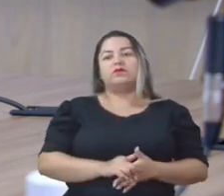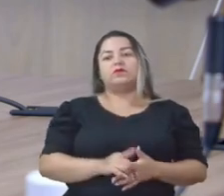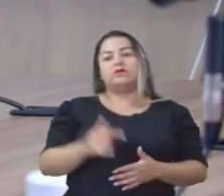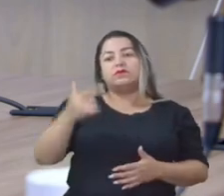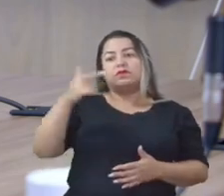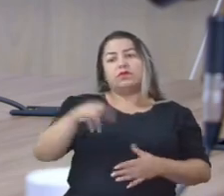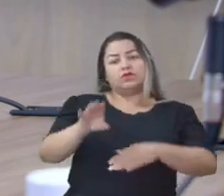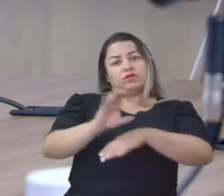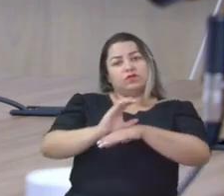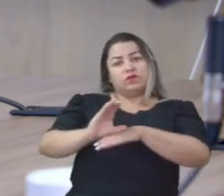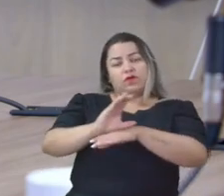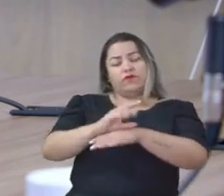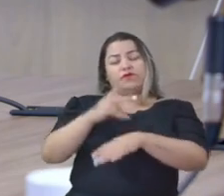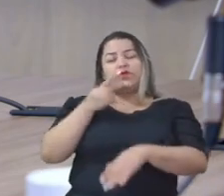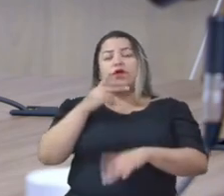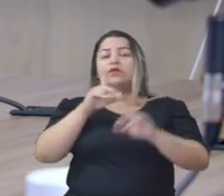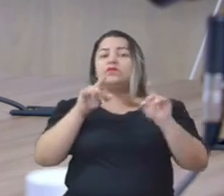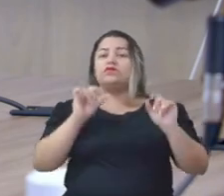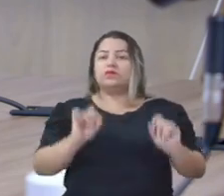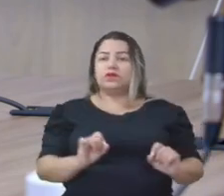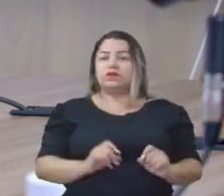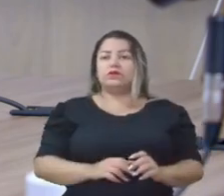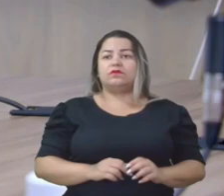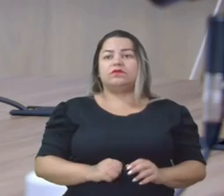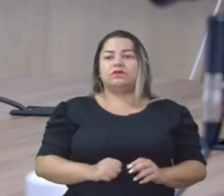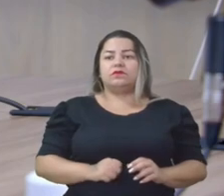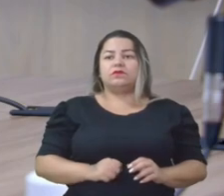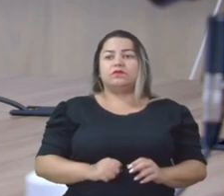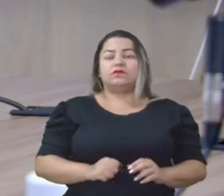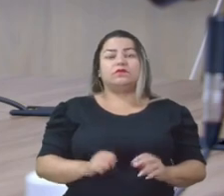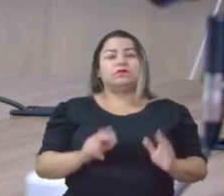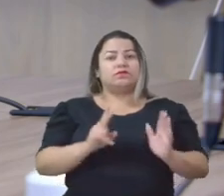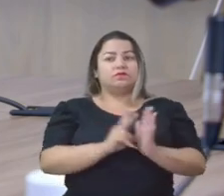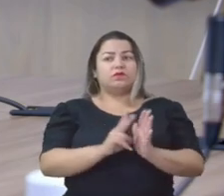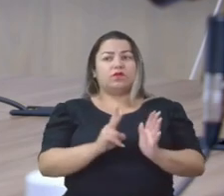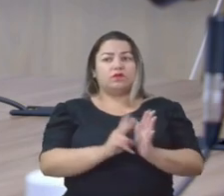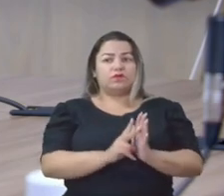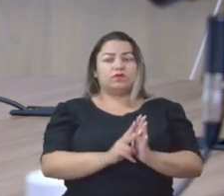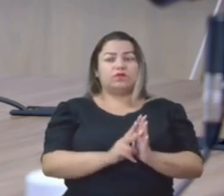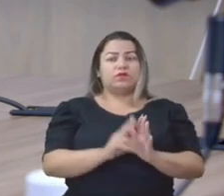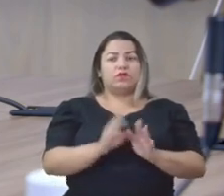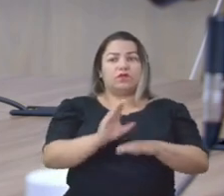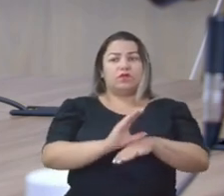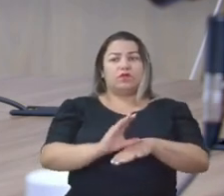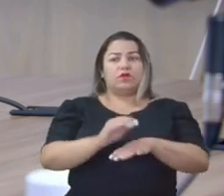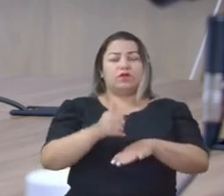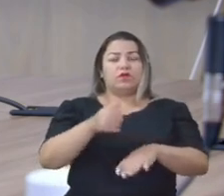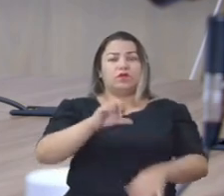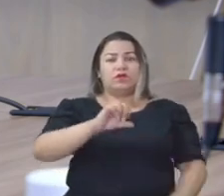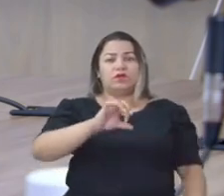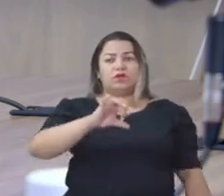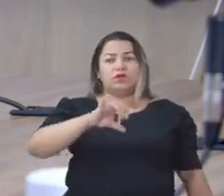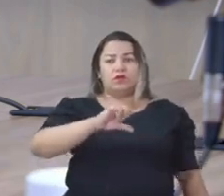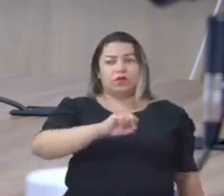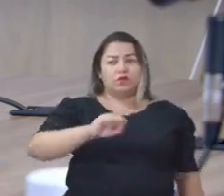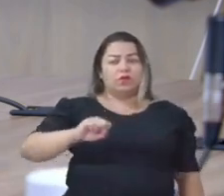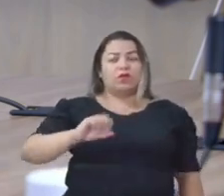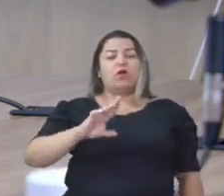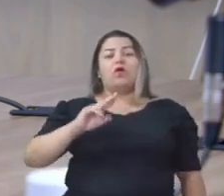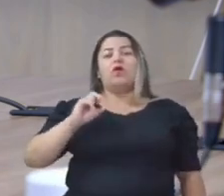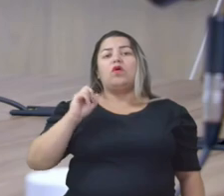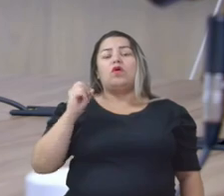outras constituições dizendo o seguinte, os povos indígenas são tutelados. Até 1988, os povos indígenas eram tutelados, ou